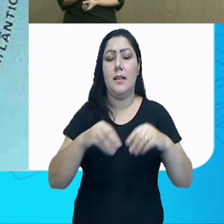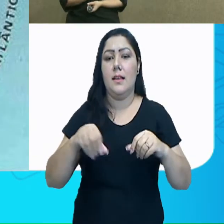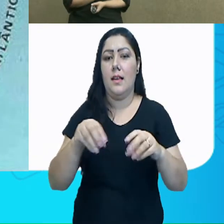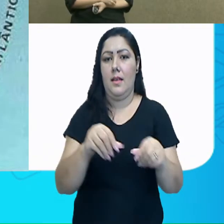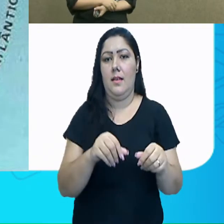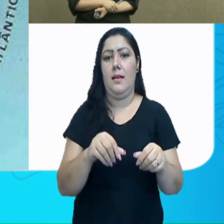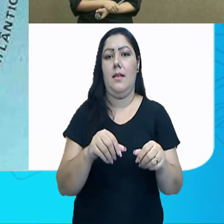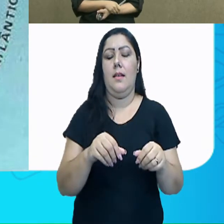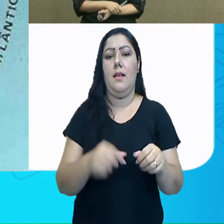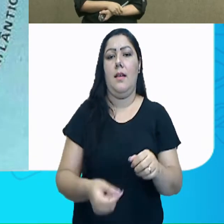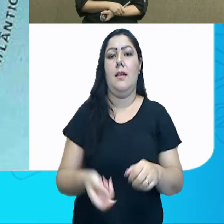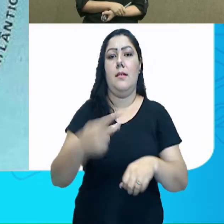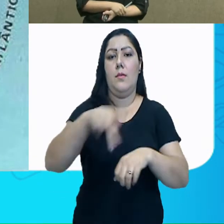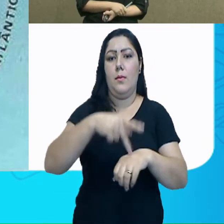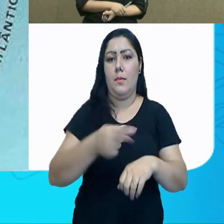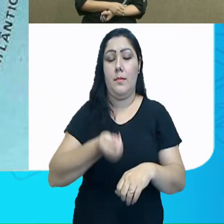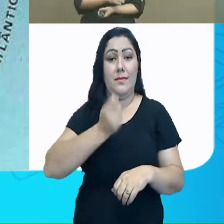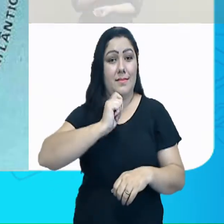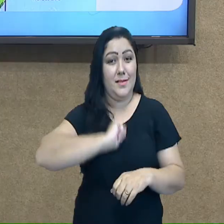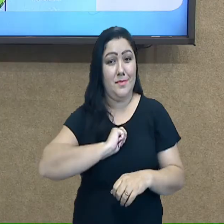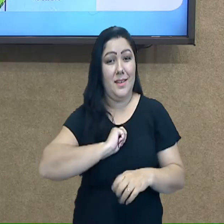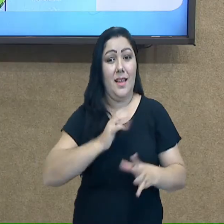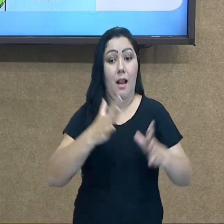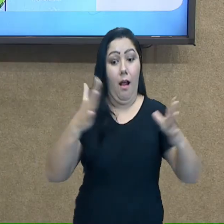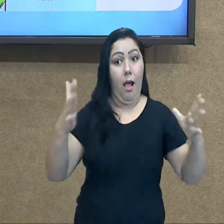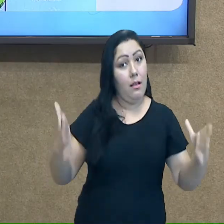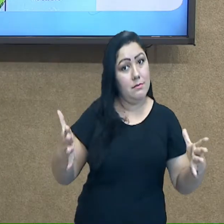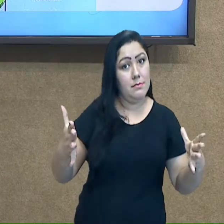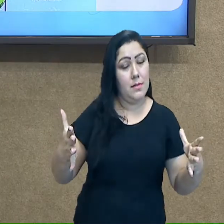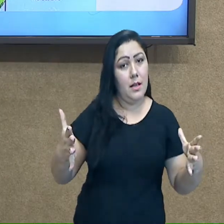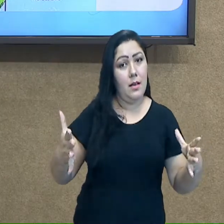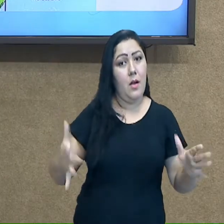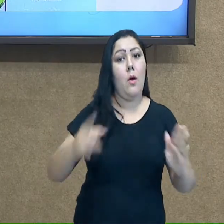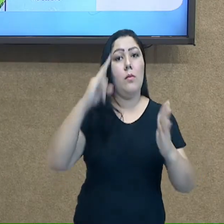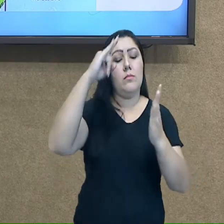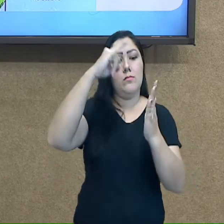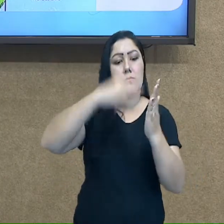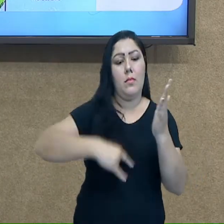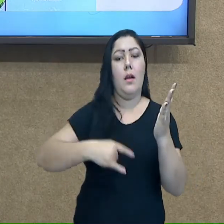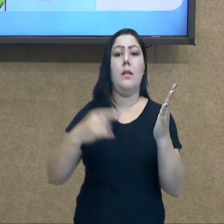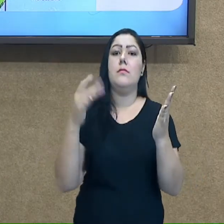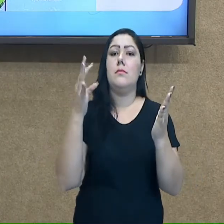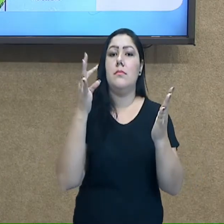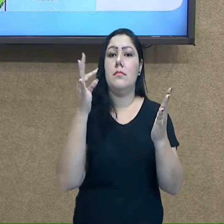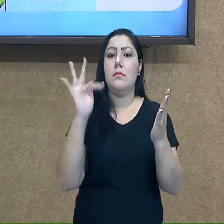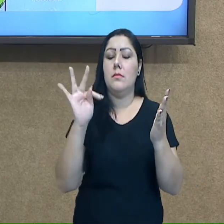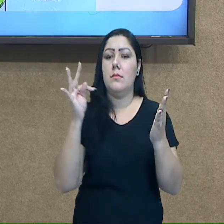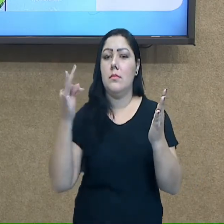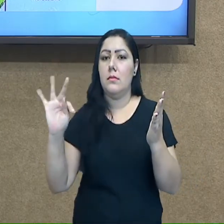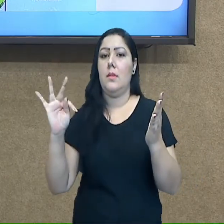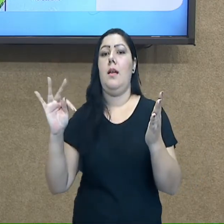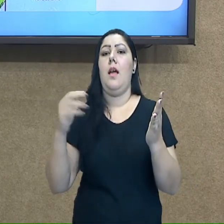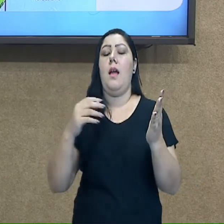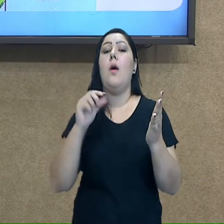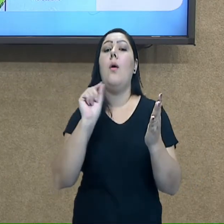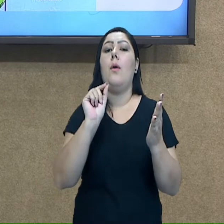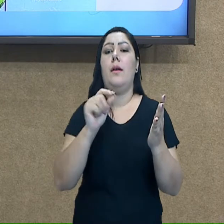Tratado de Tordesilhas, aonde existia uma linha imaginária que